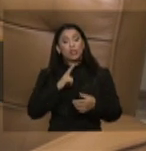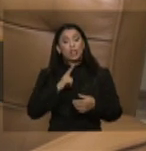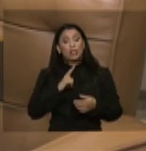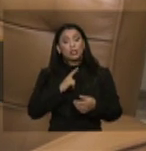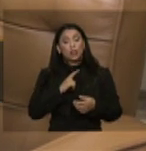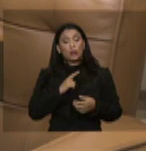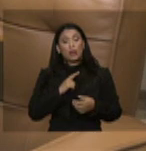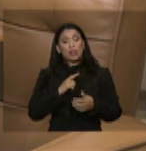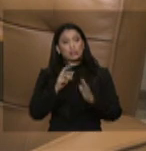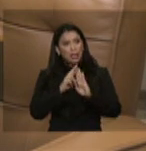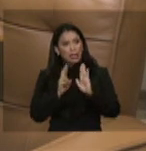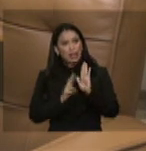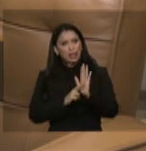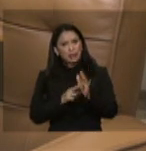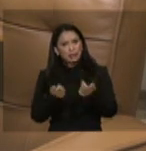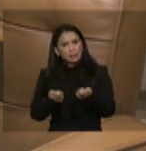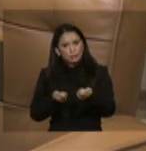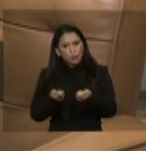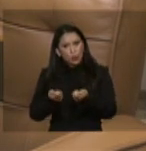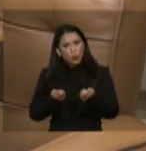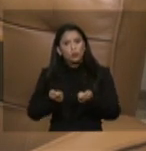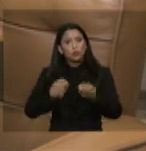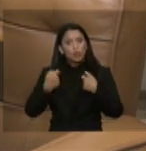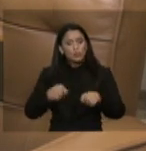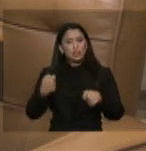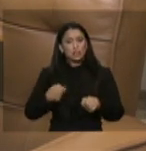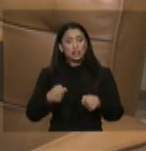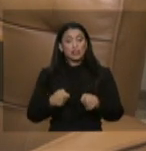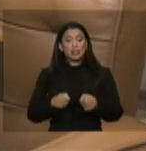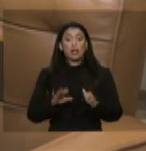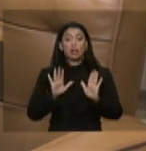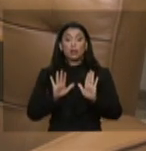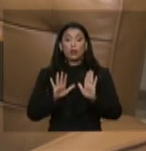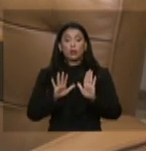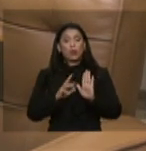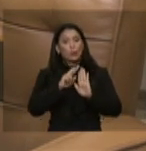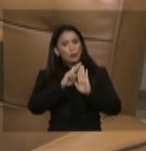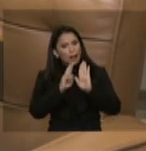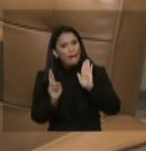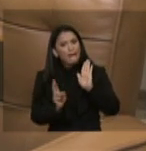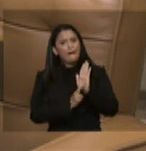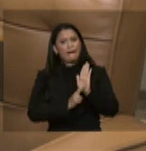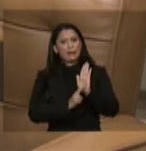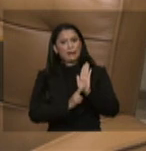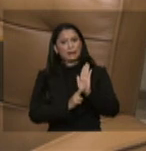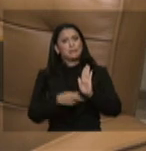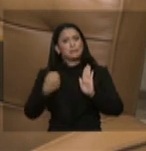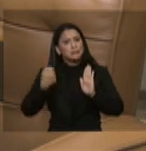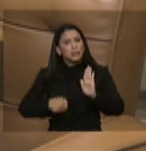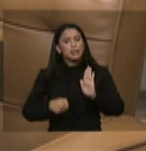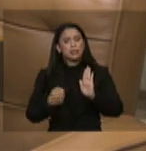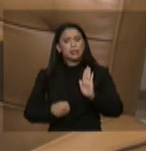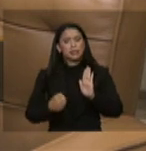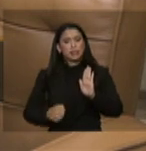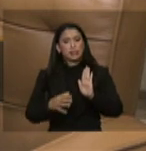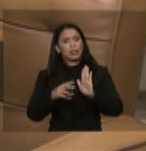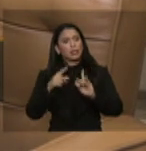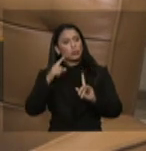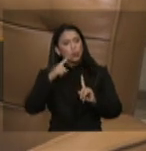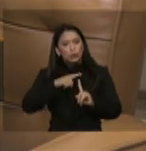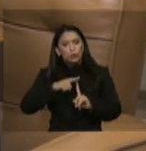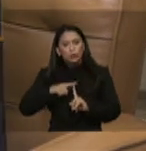um modelo mas na verdade tem que se discutir é uma regulação do modelo